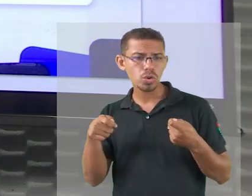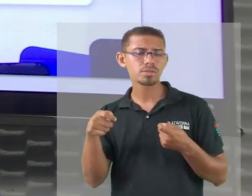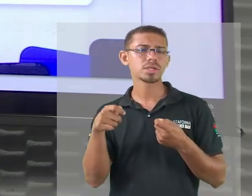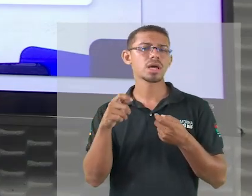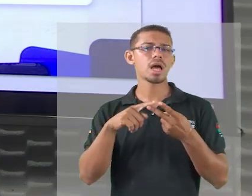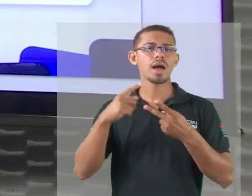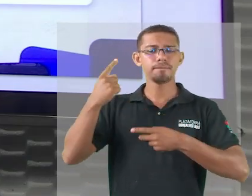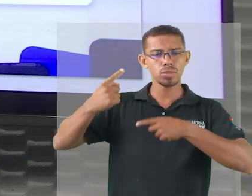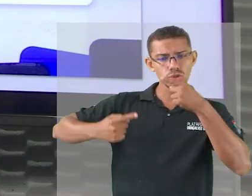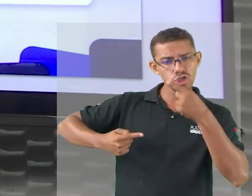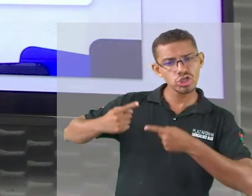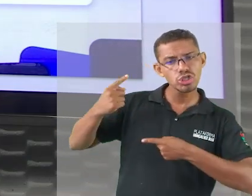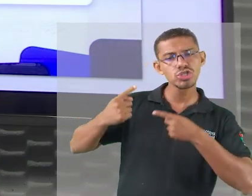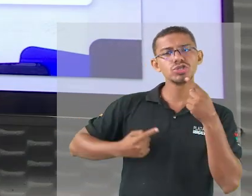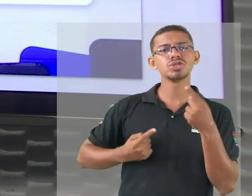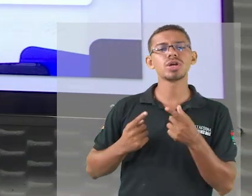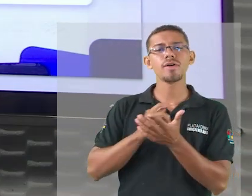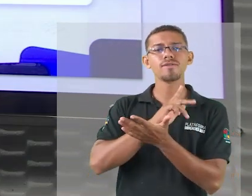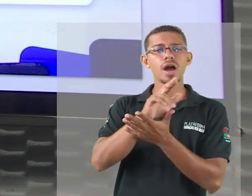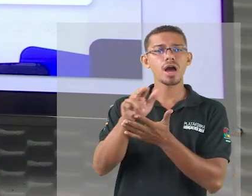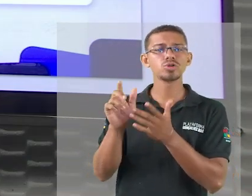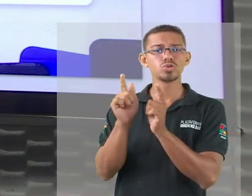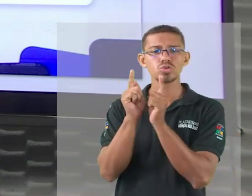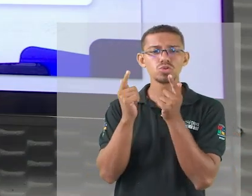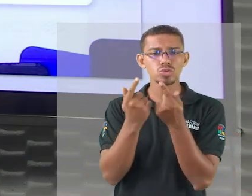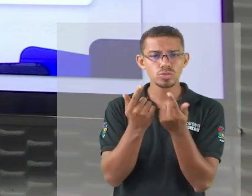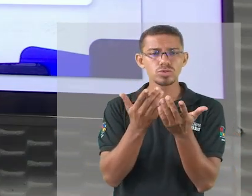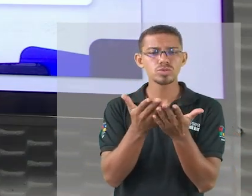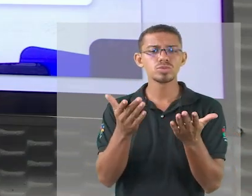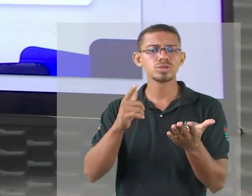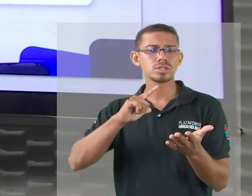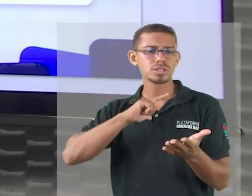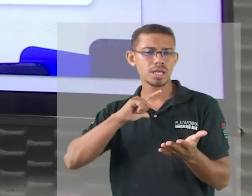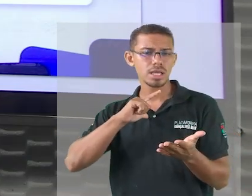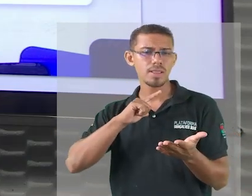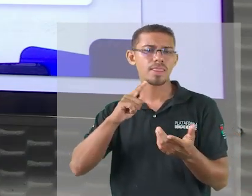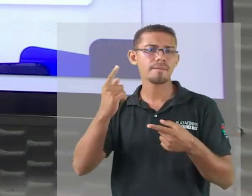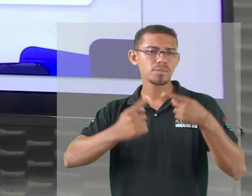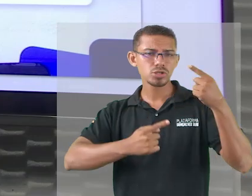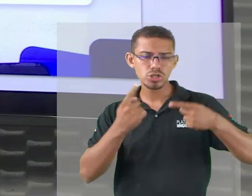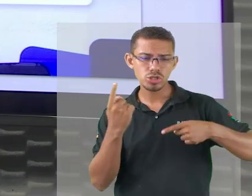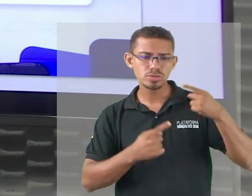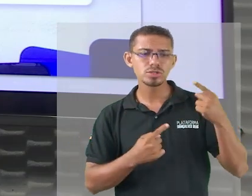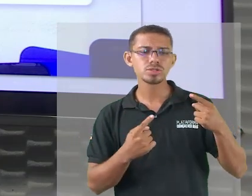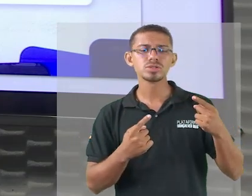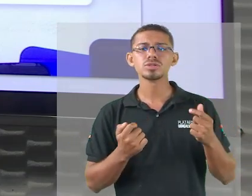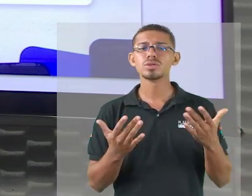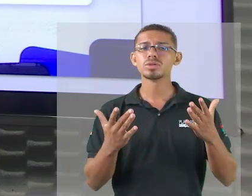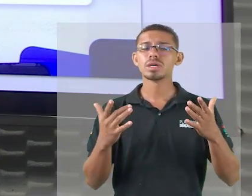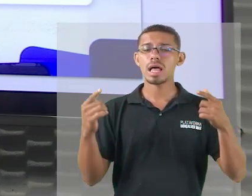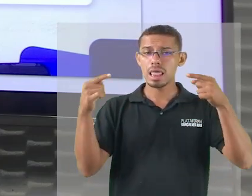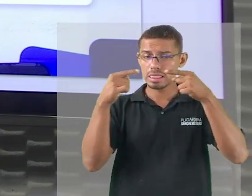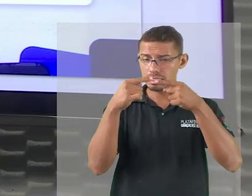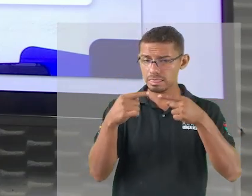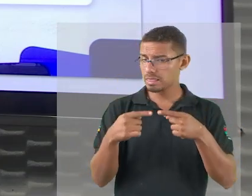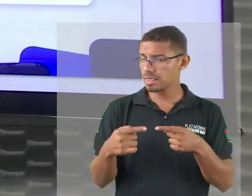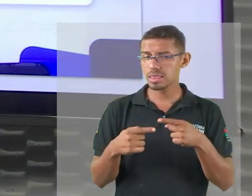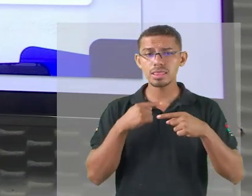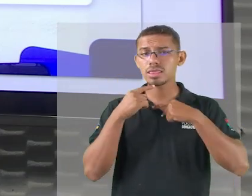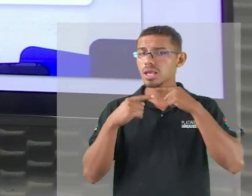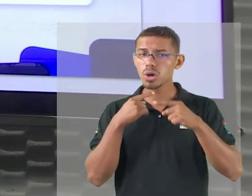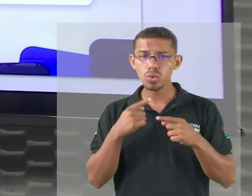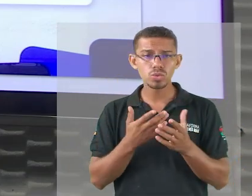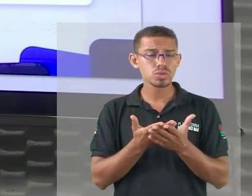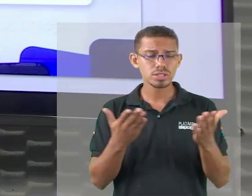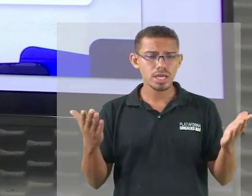também políticas, de vários grupos que você tem ali politicamente falando que estão em atrito e ele não consegue